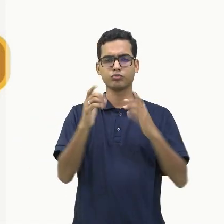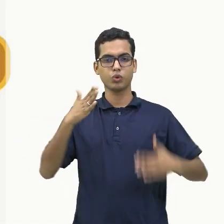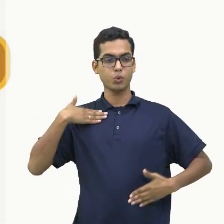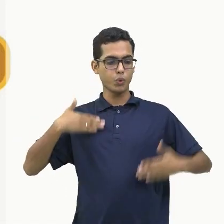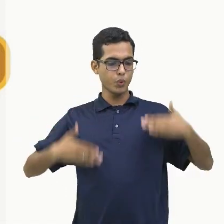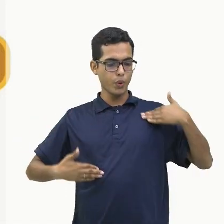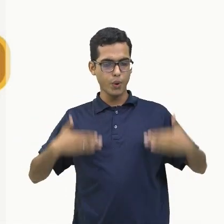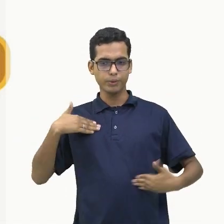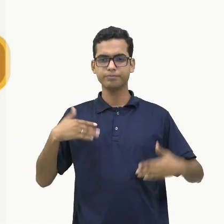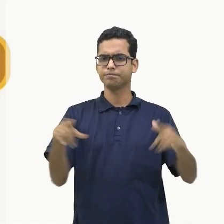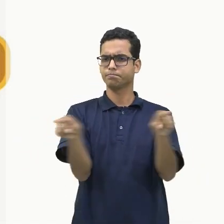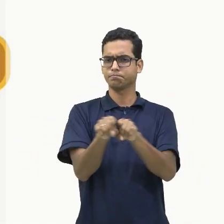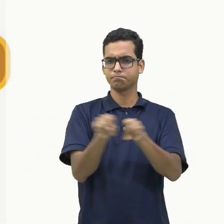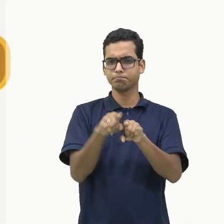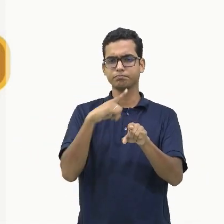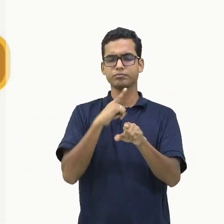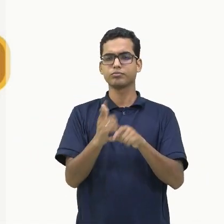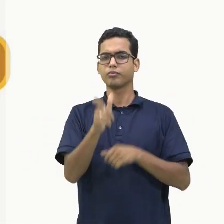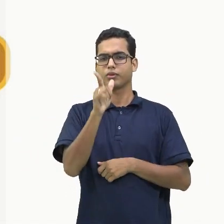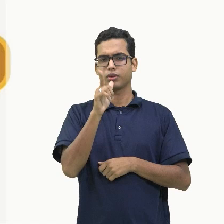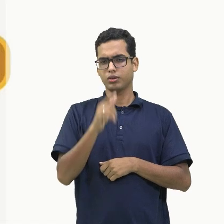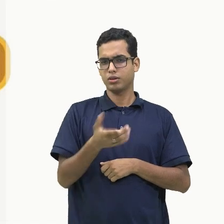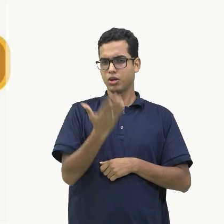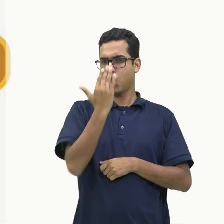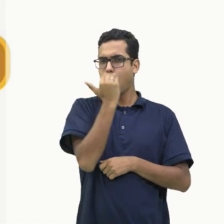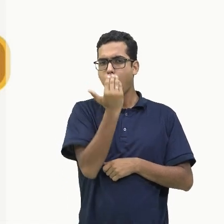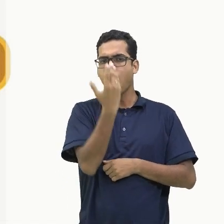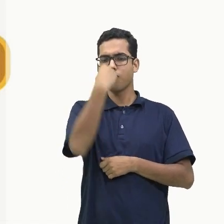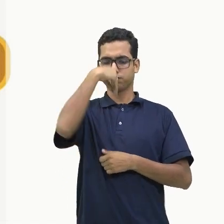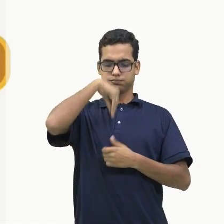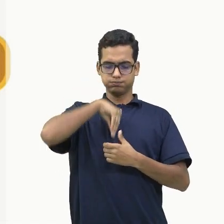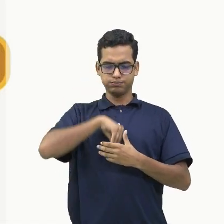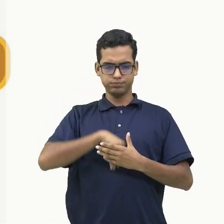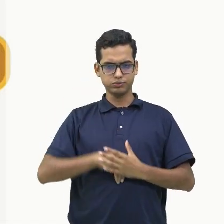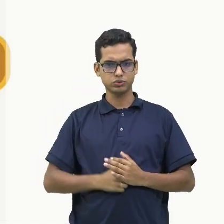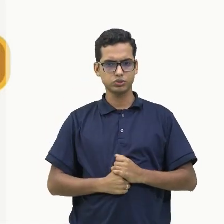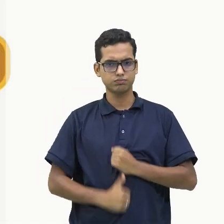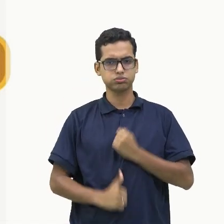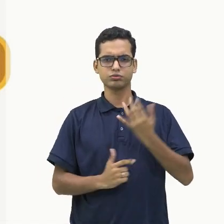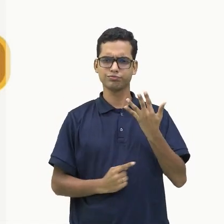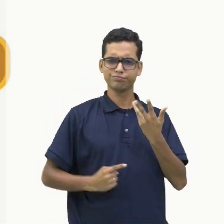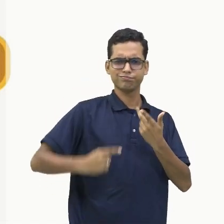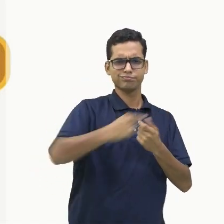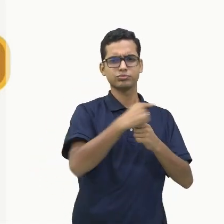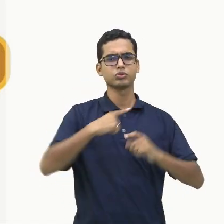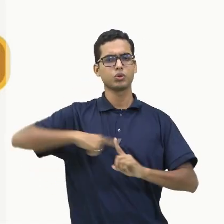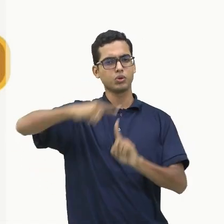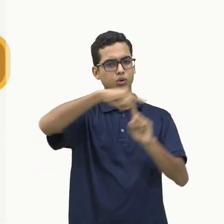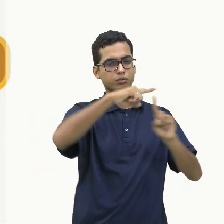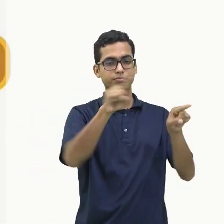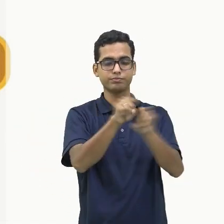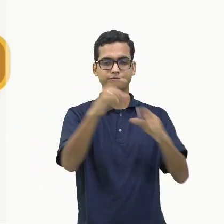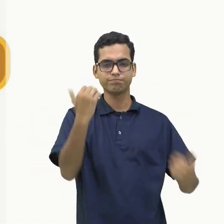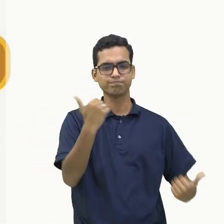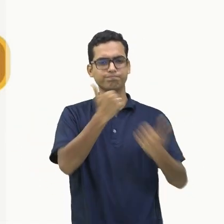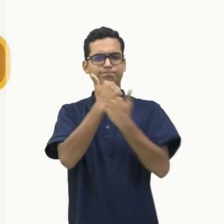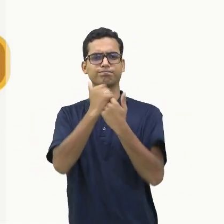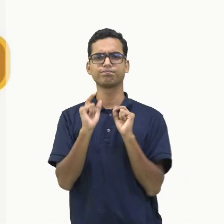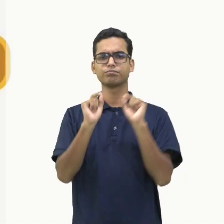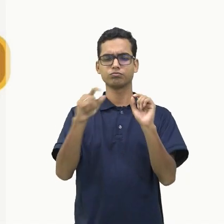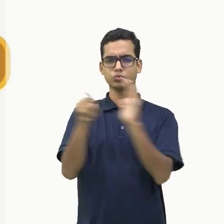fisiológicos, que são processos de digestão, entre outros. Vai, então, também auxiliar na eliminação